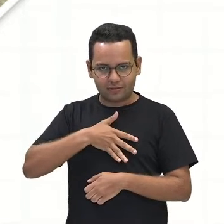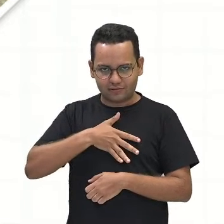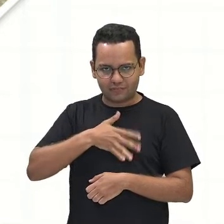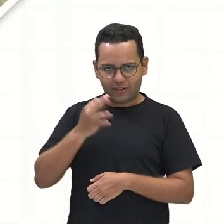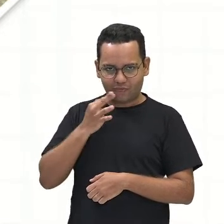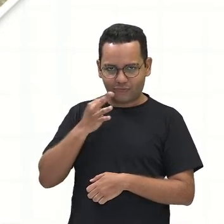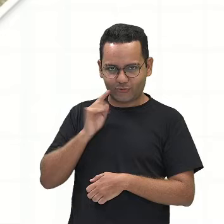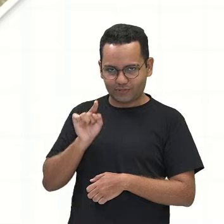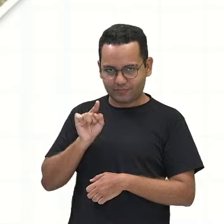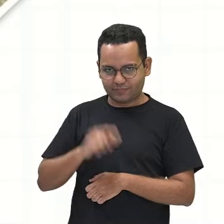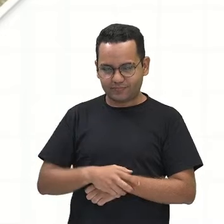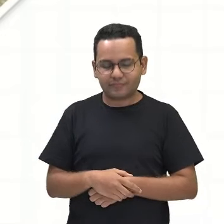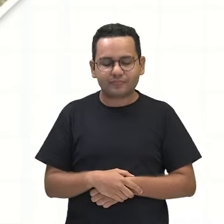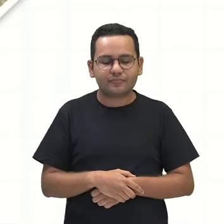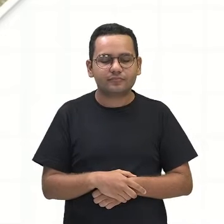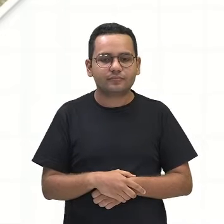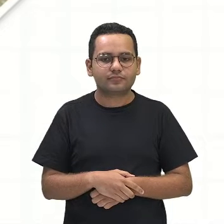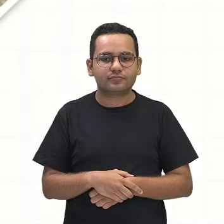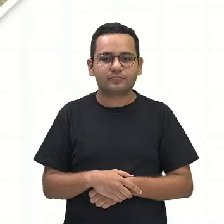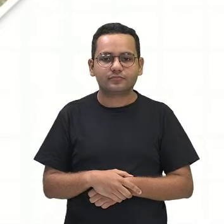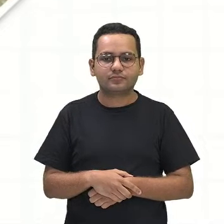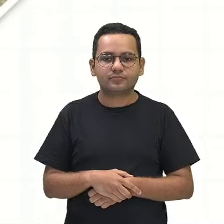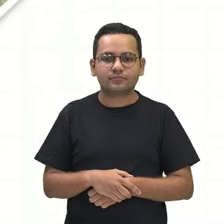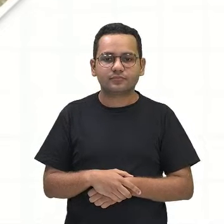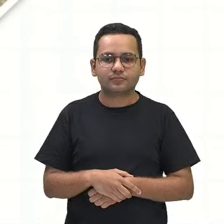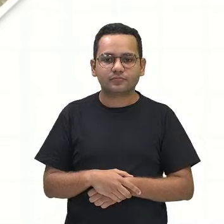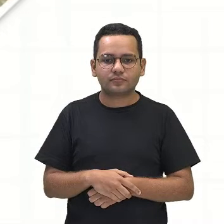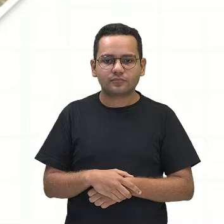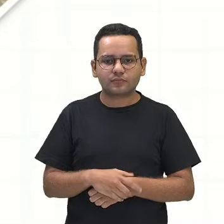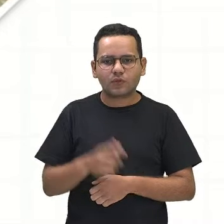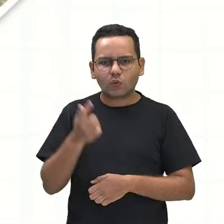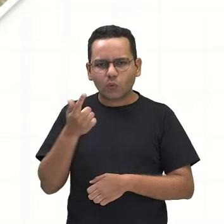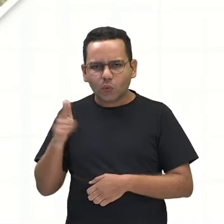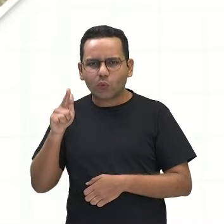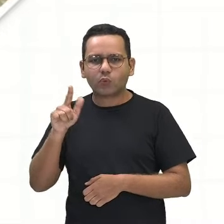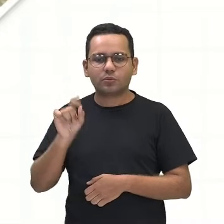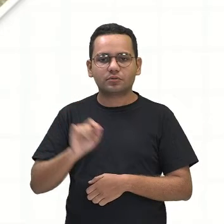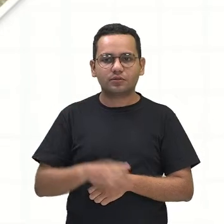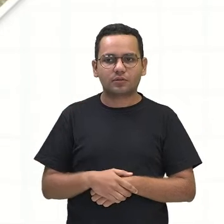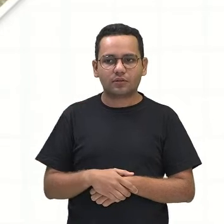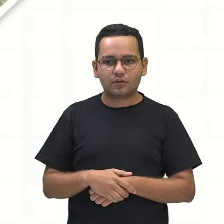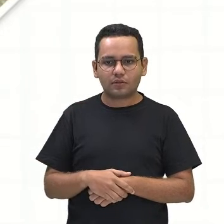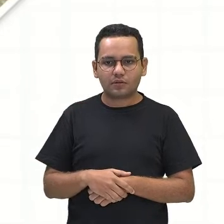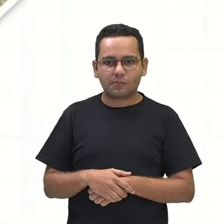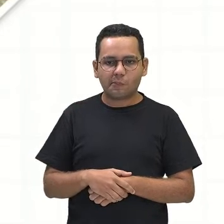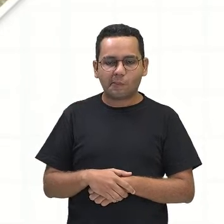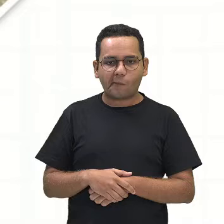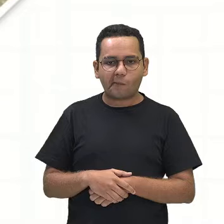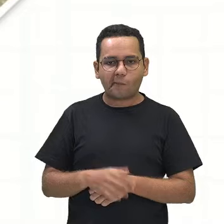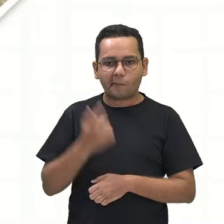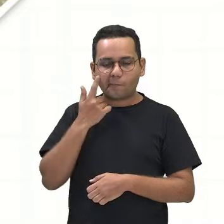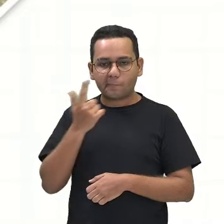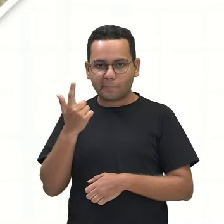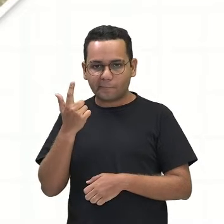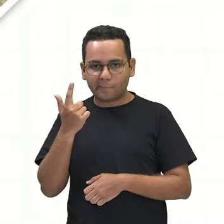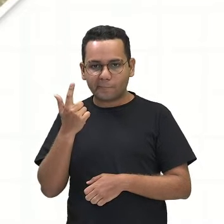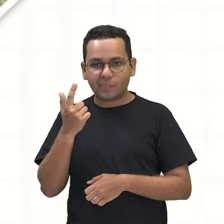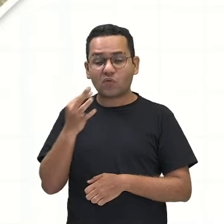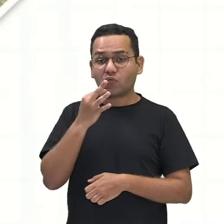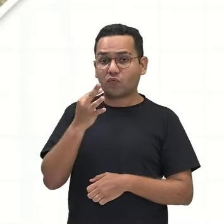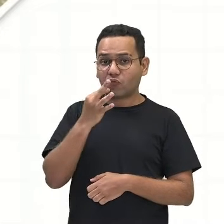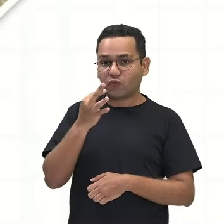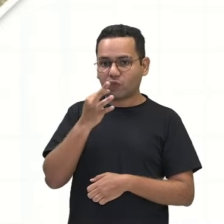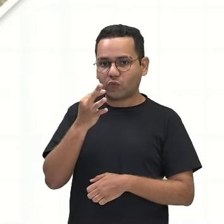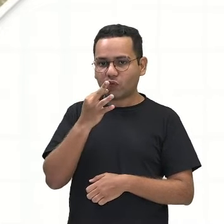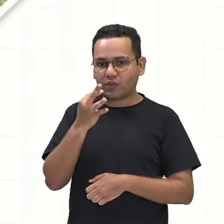né? Nós temos também ali o maracujá. Olha só. E sabemos que tem aquele